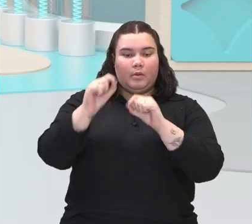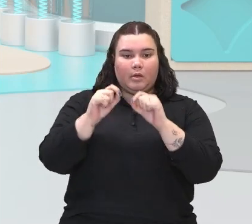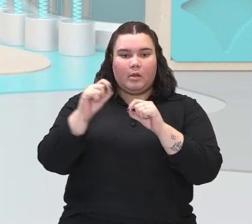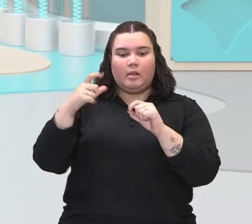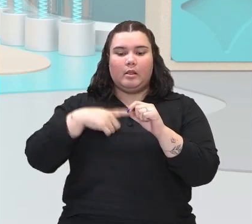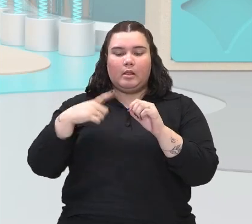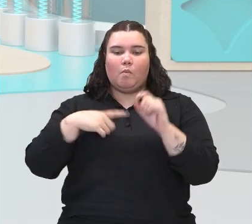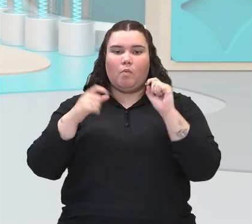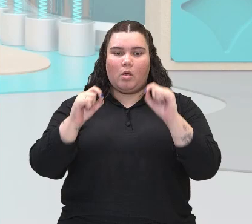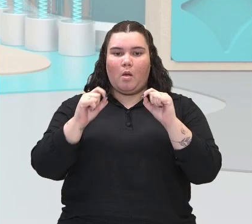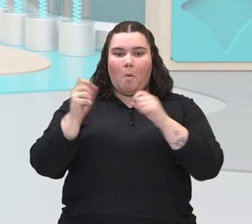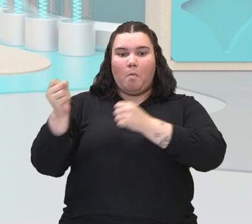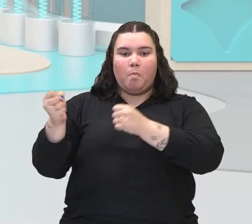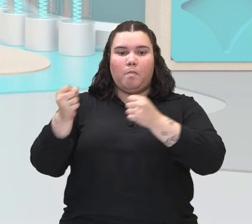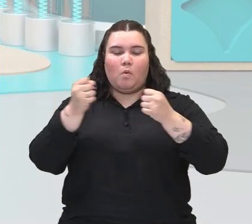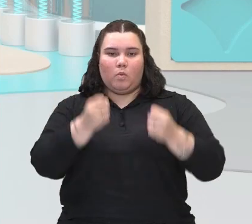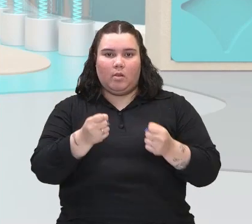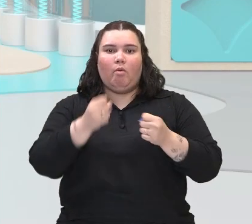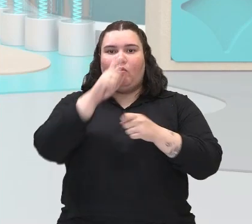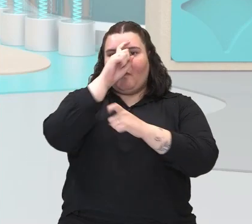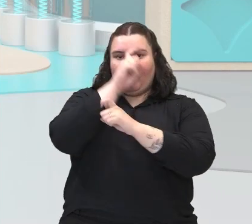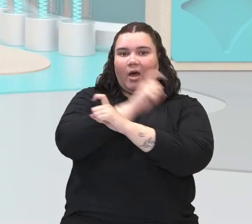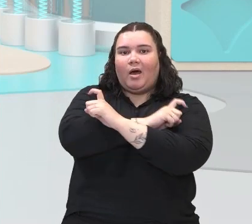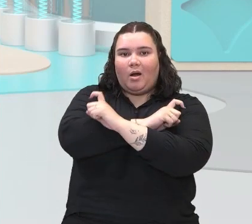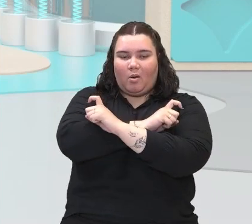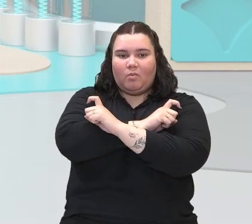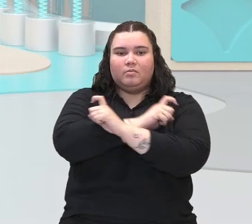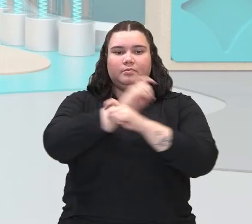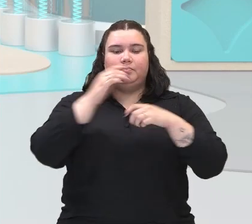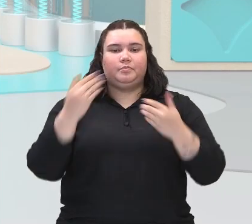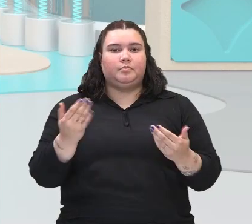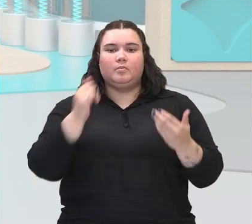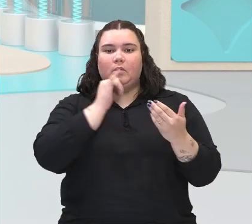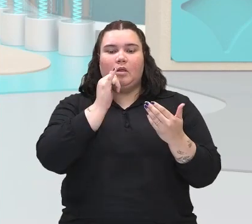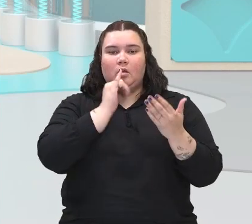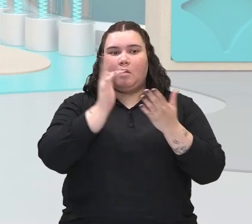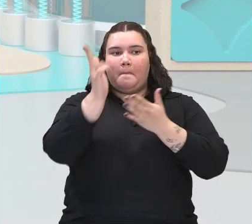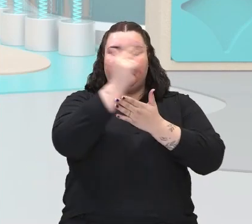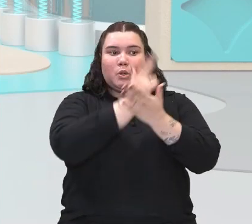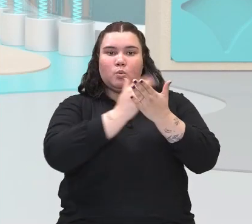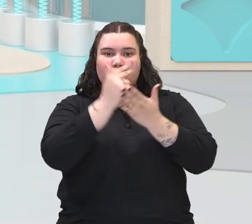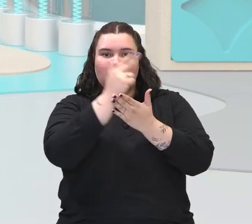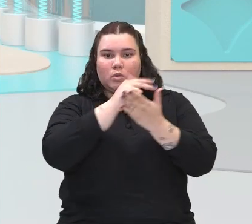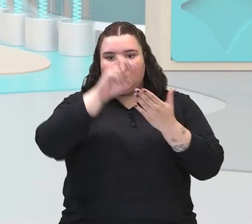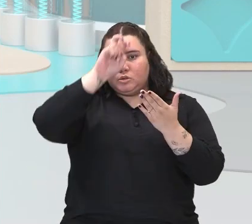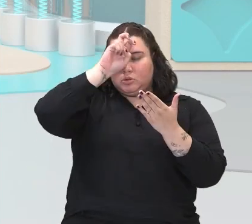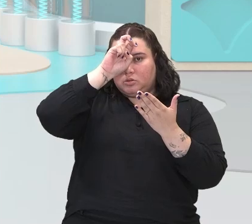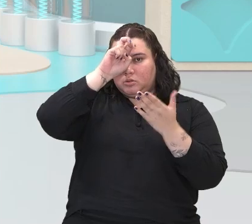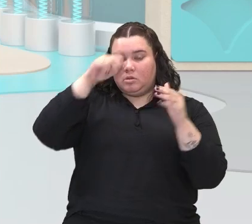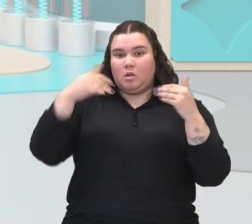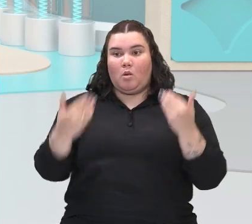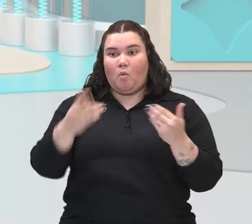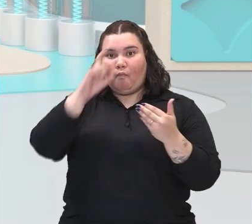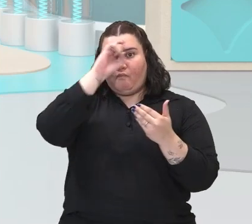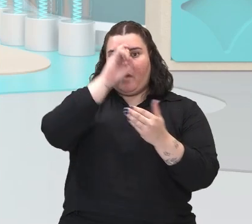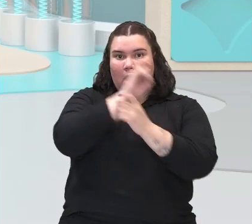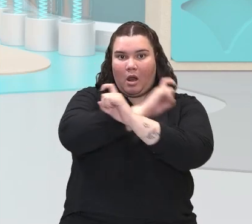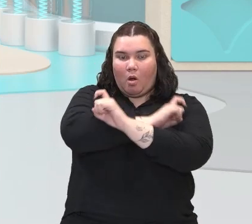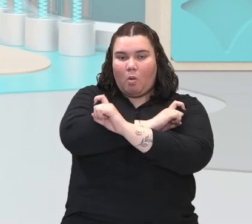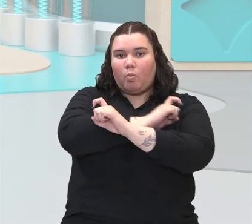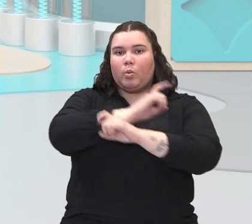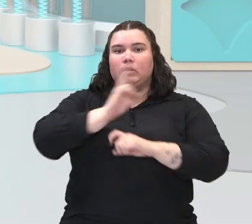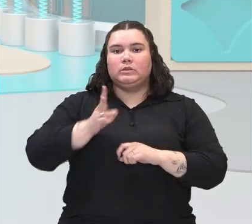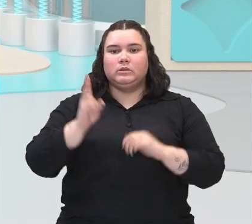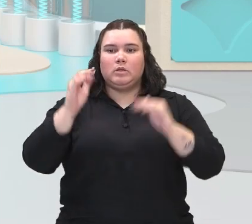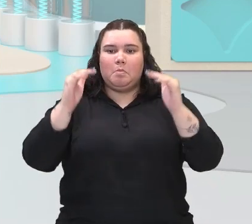hierarquicamente aos desejos do faraó nas pinturas egípcias o faraó ele era representado sempre num tamanho maior porque ele